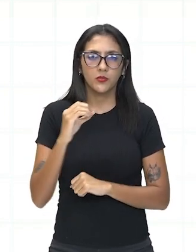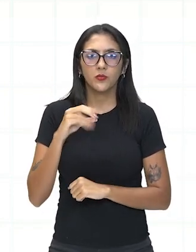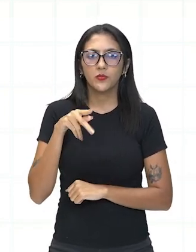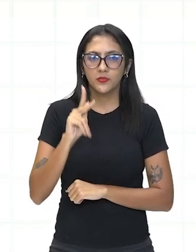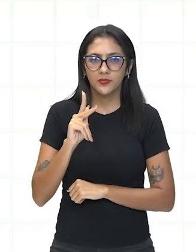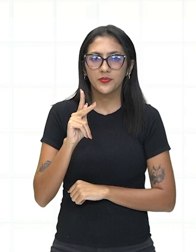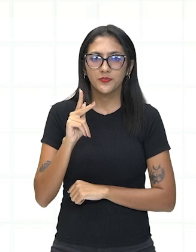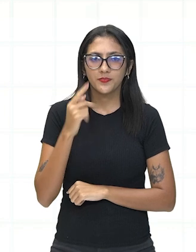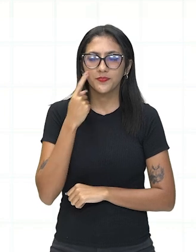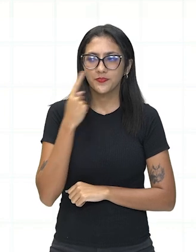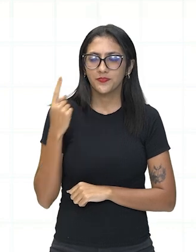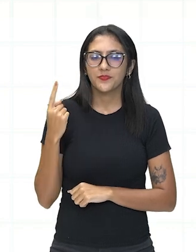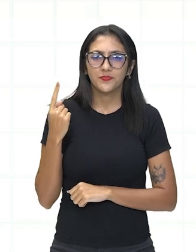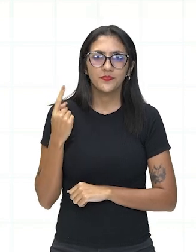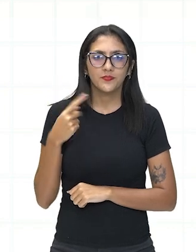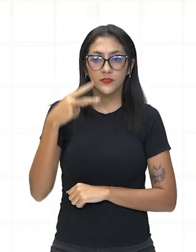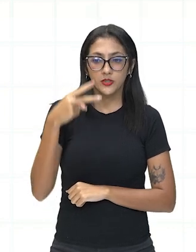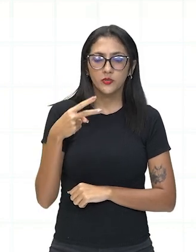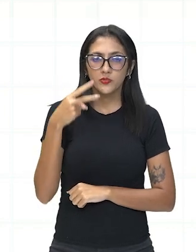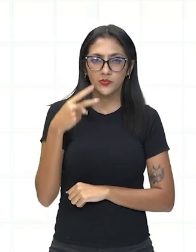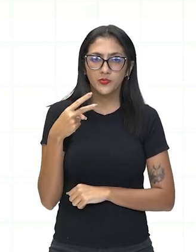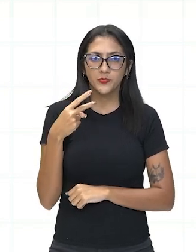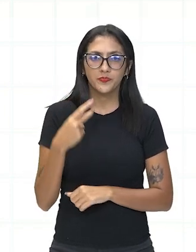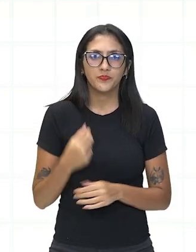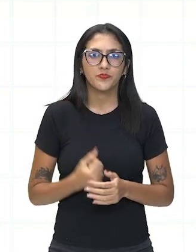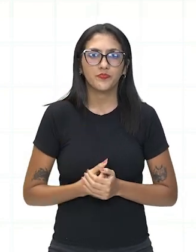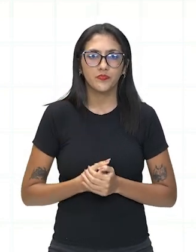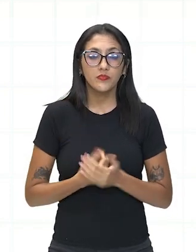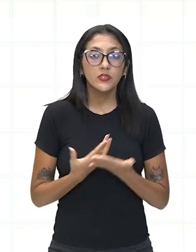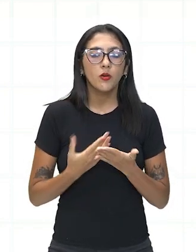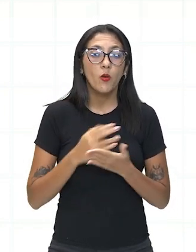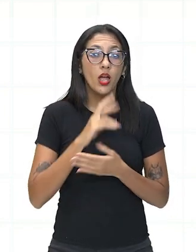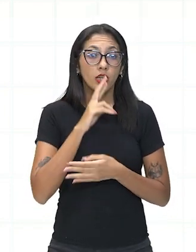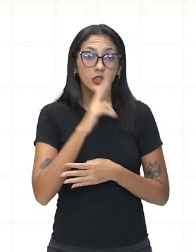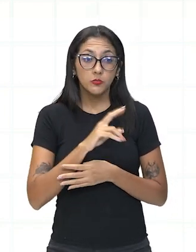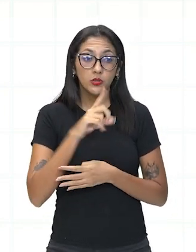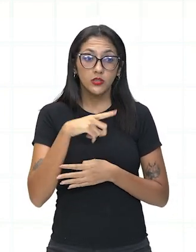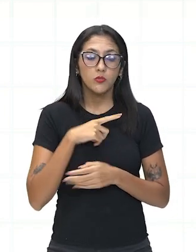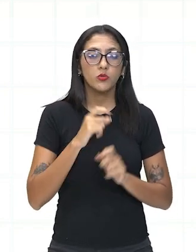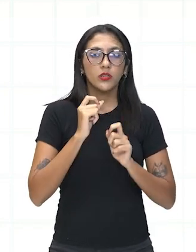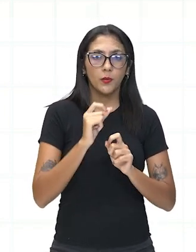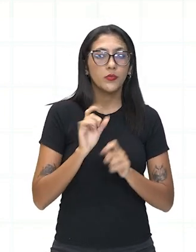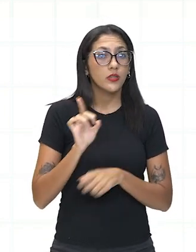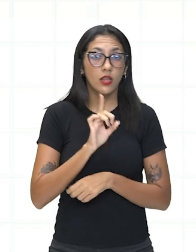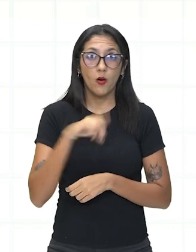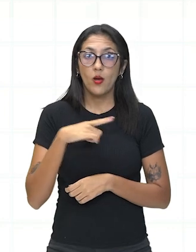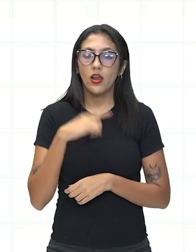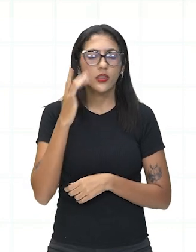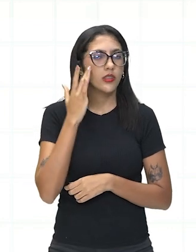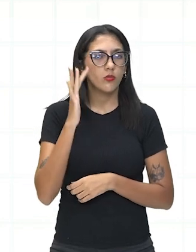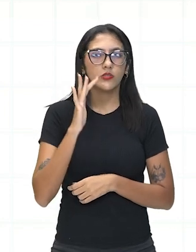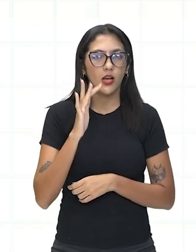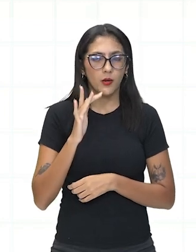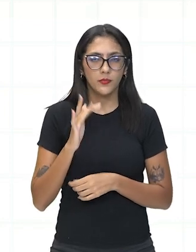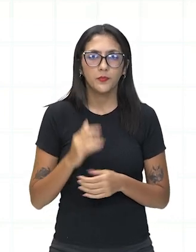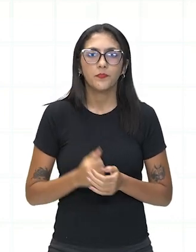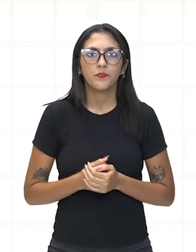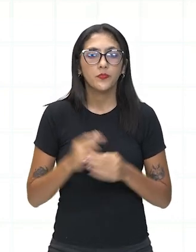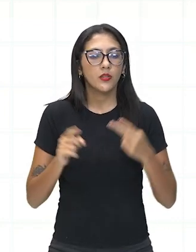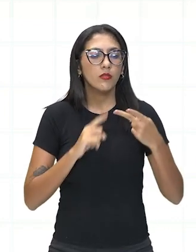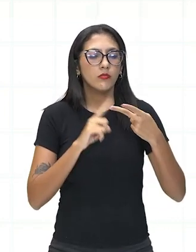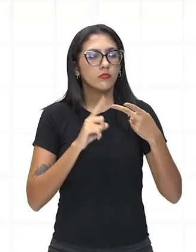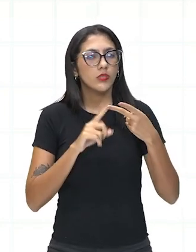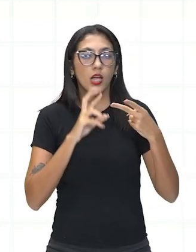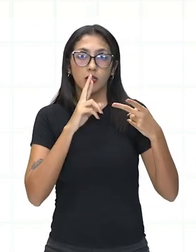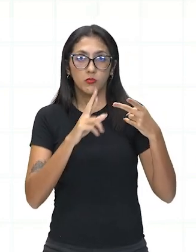can't cook. Não, ela não sabe, não consegue cozinhar. E a resposta afirmativa,